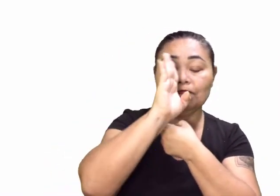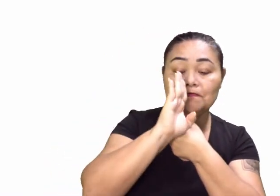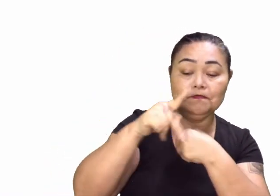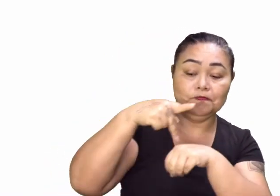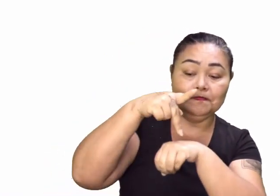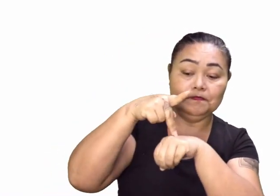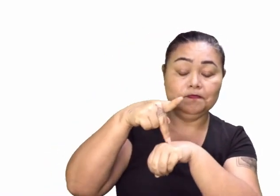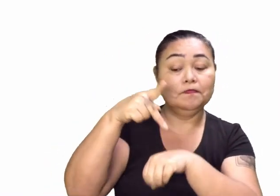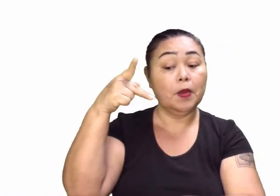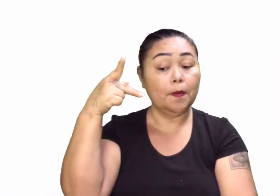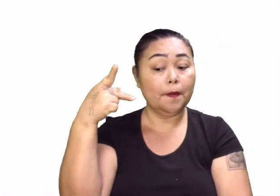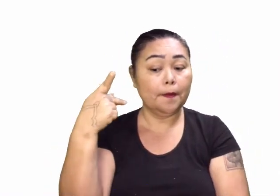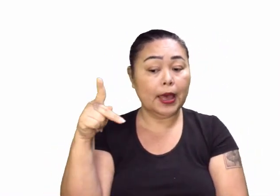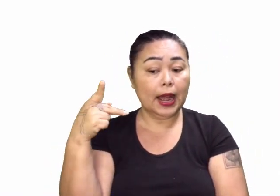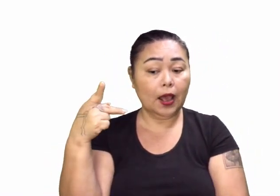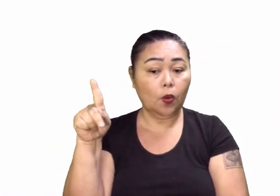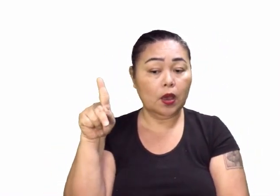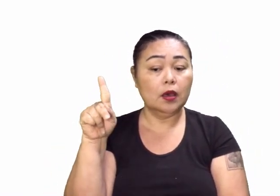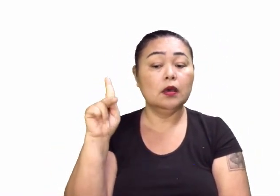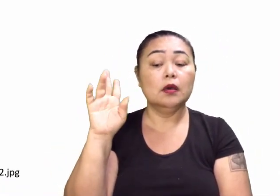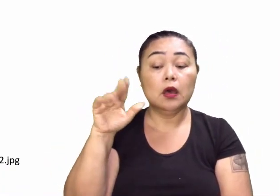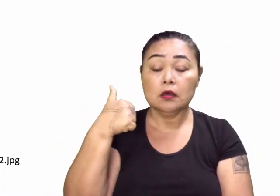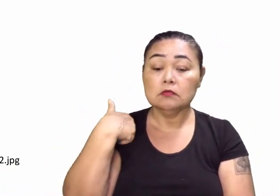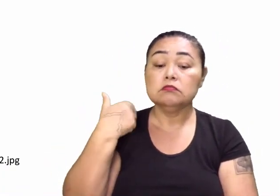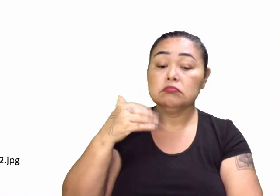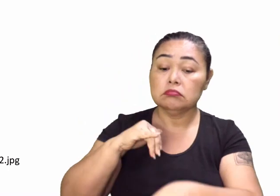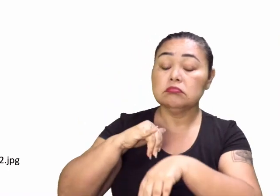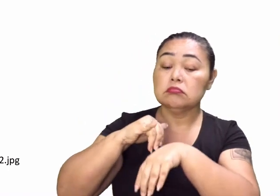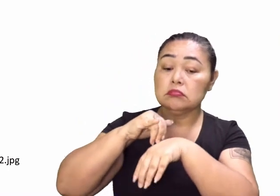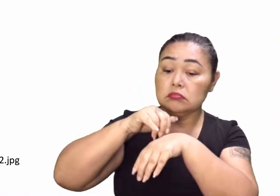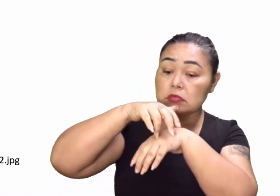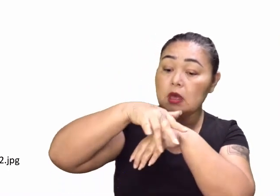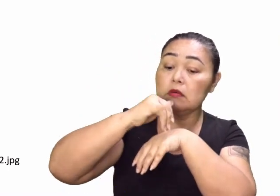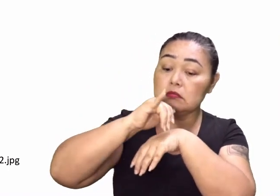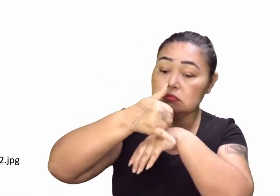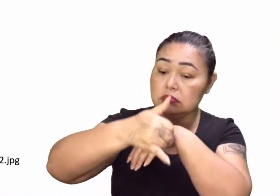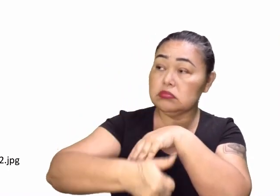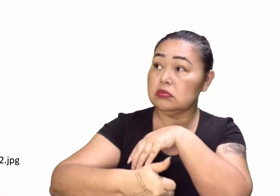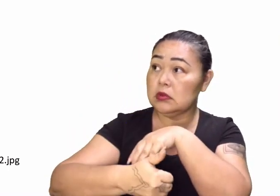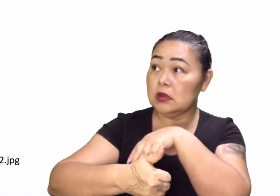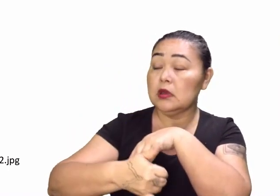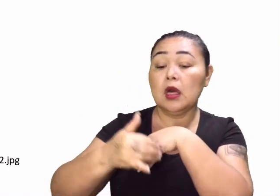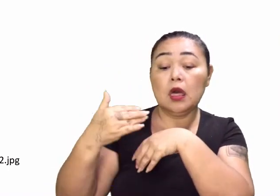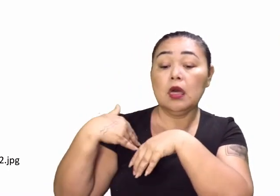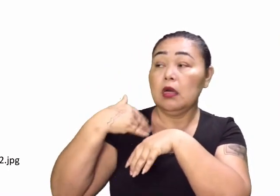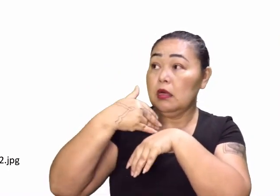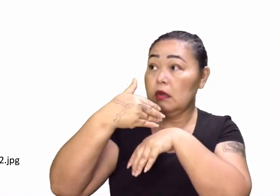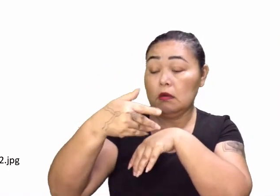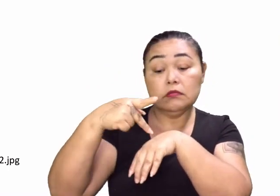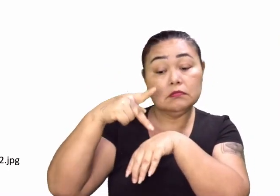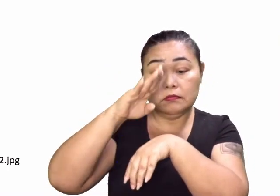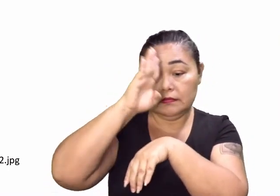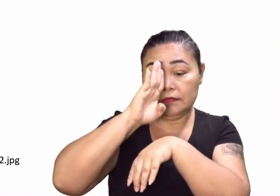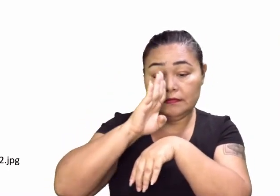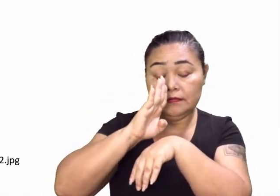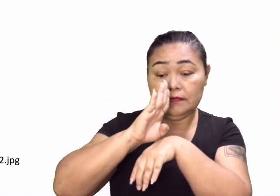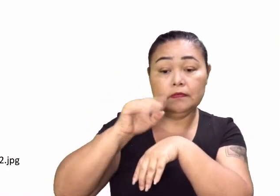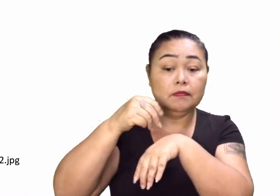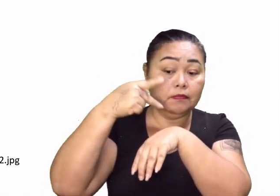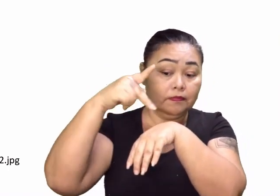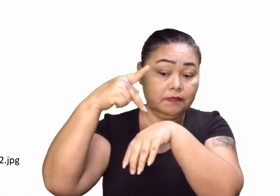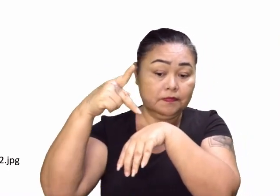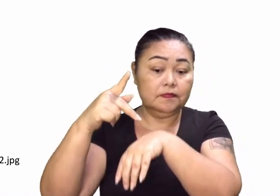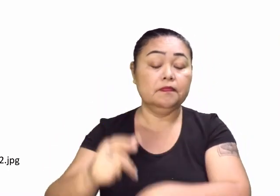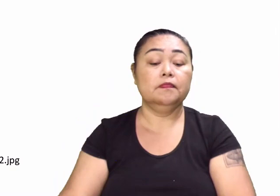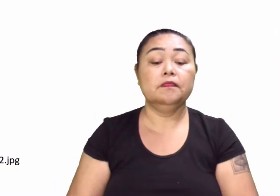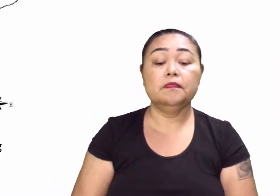e Paraguai, que, por sinal, fornece uma grande quantidade de energia até mesmo para o Brasil do que o